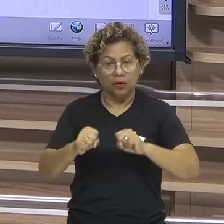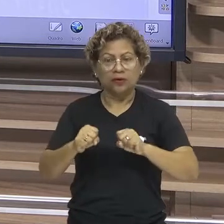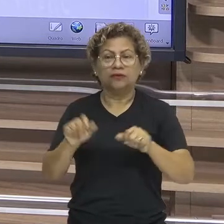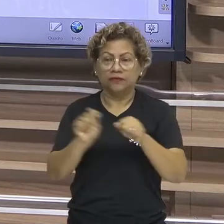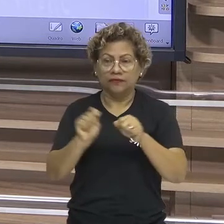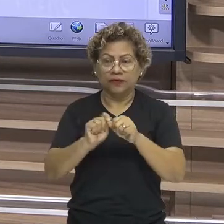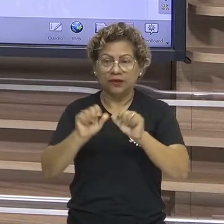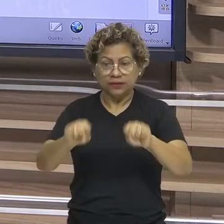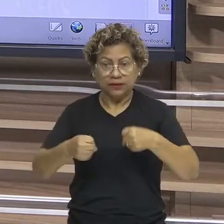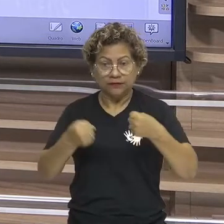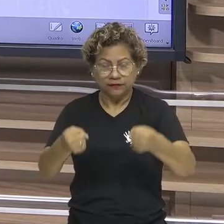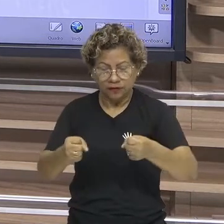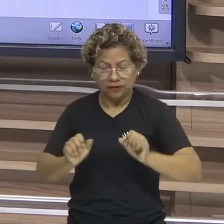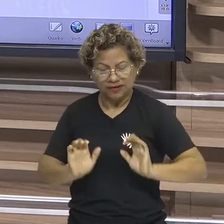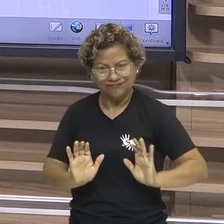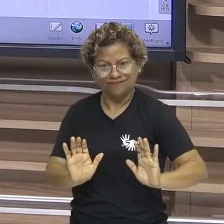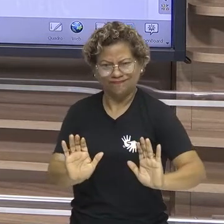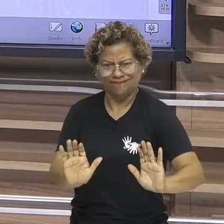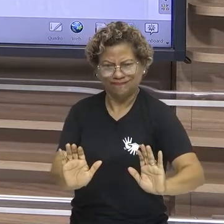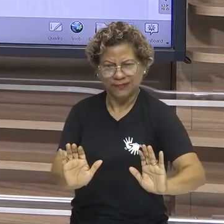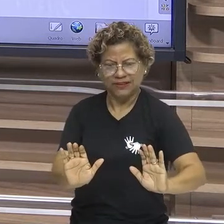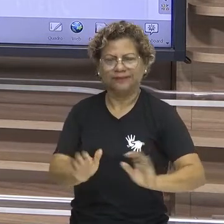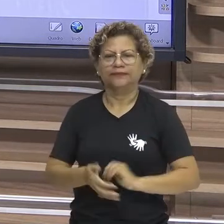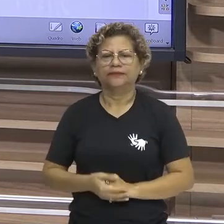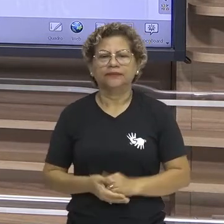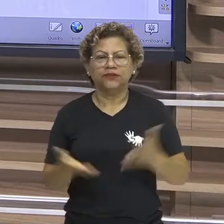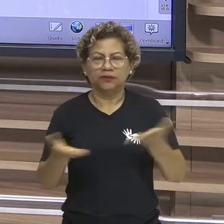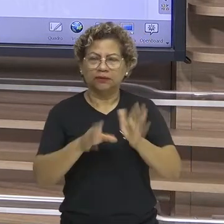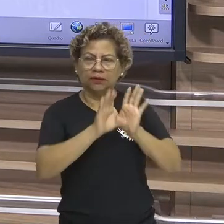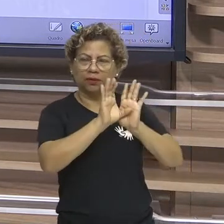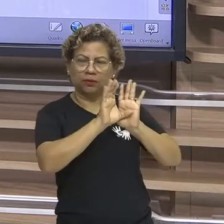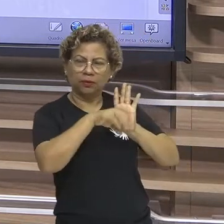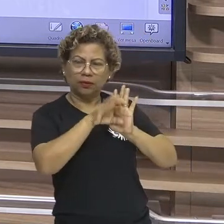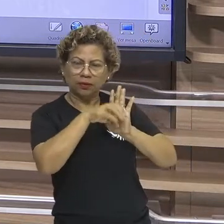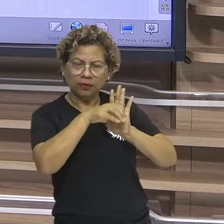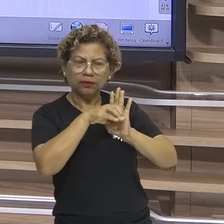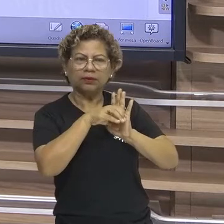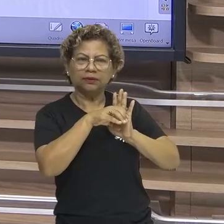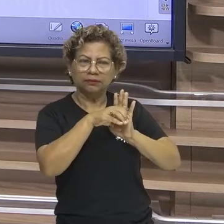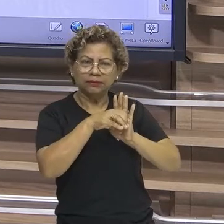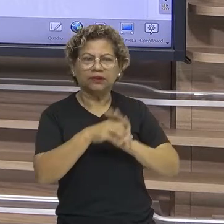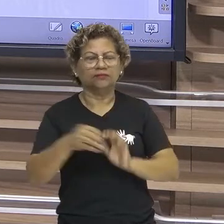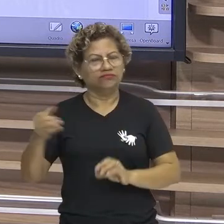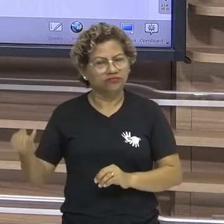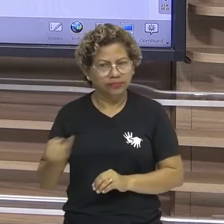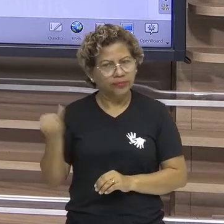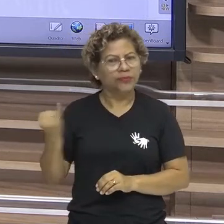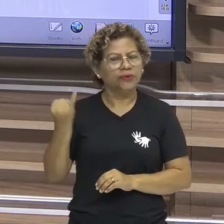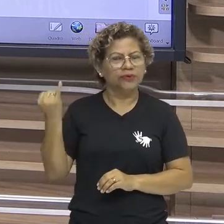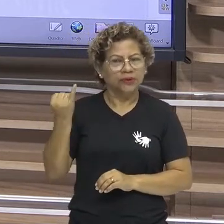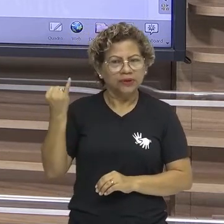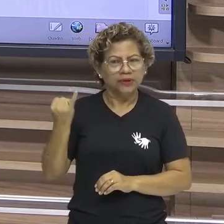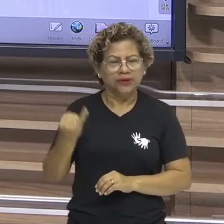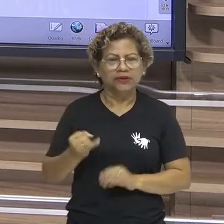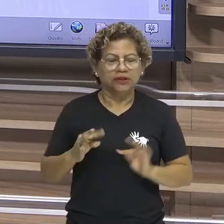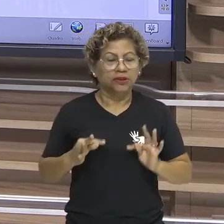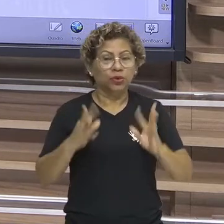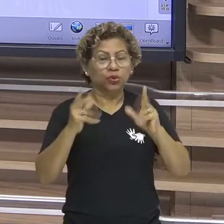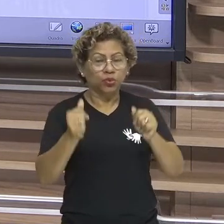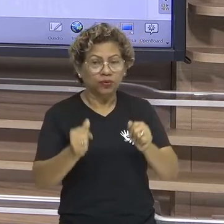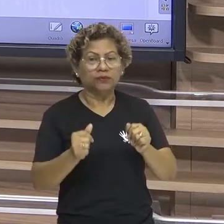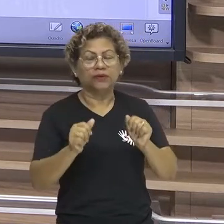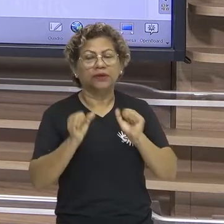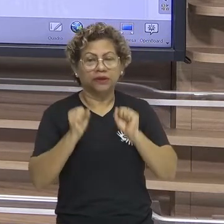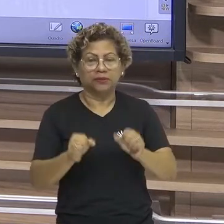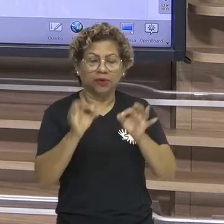pode. Agora vamos falar um conceito interessante, né, porque a força é uma grandeza. Grandeza é tudo aquilo que a gente pode medir, só que a